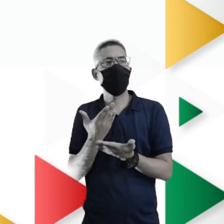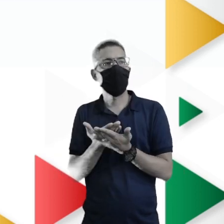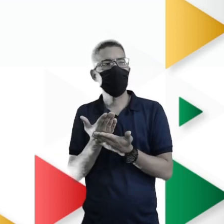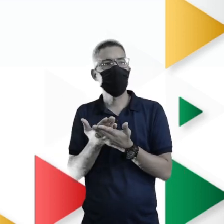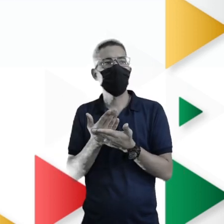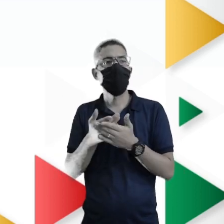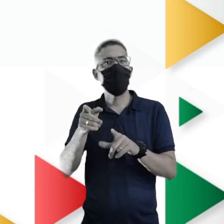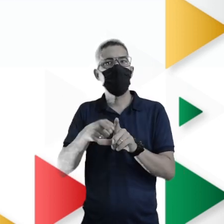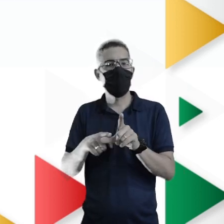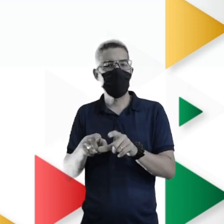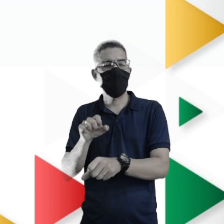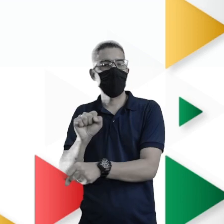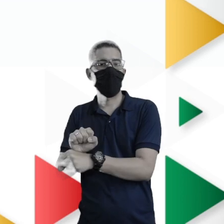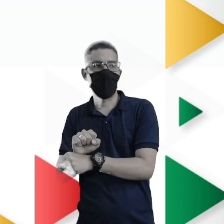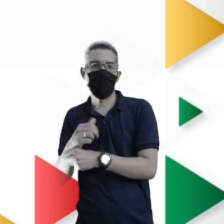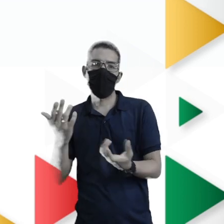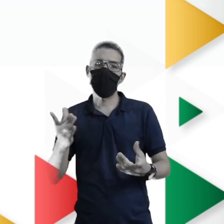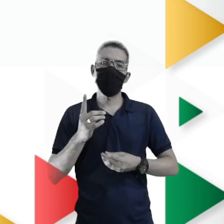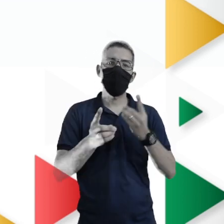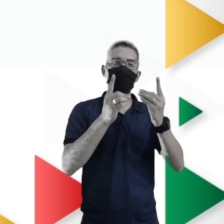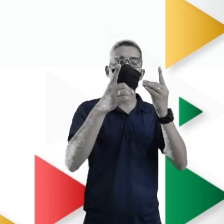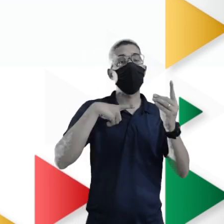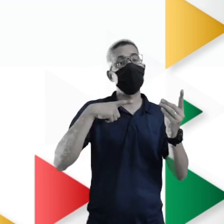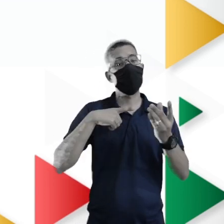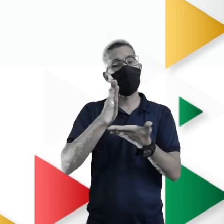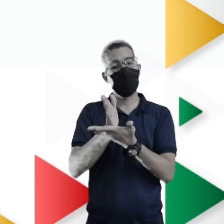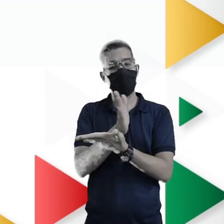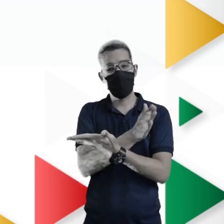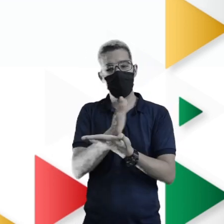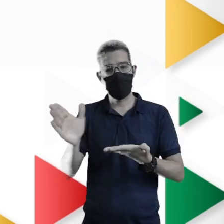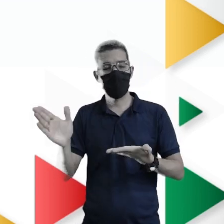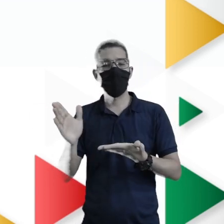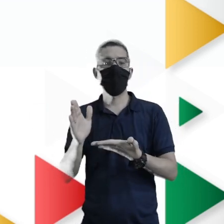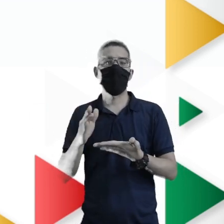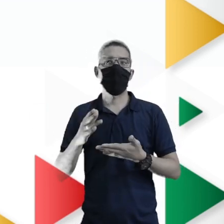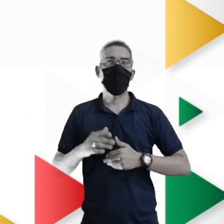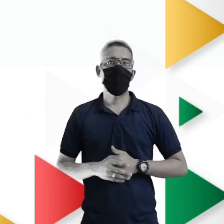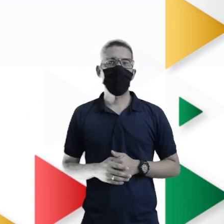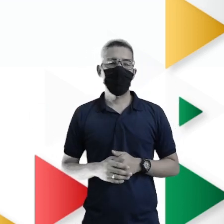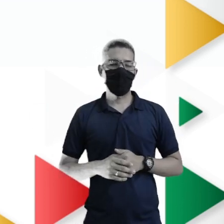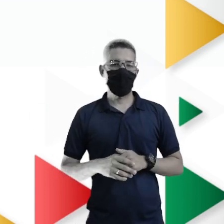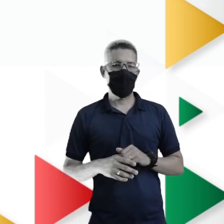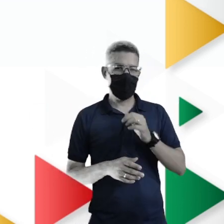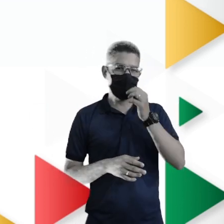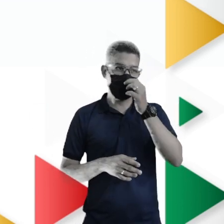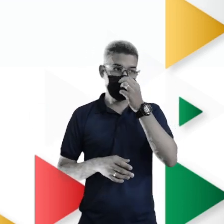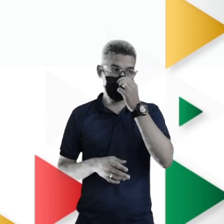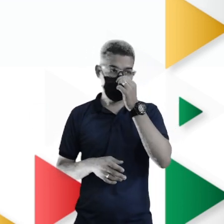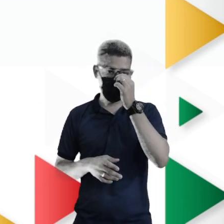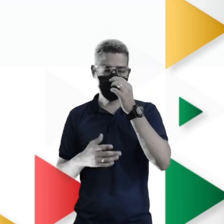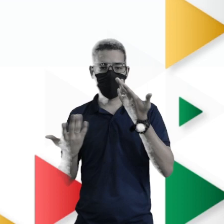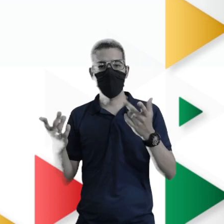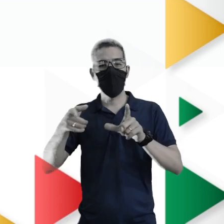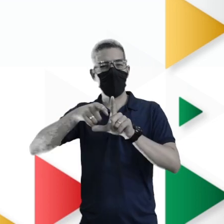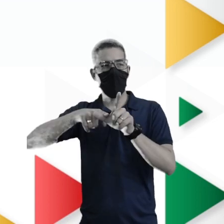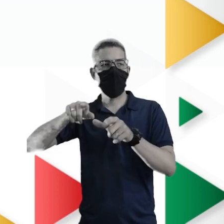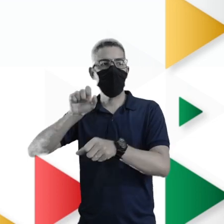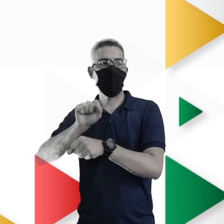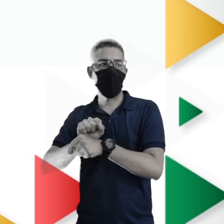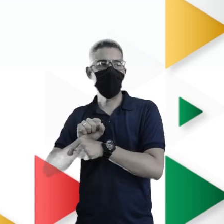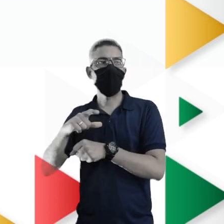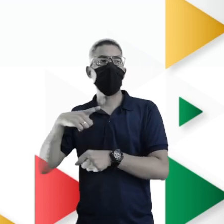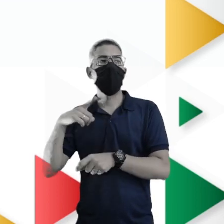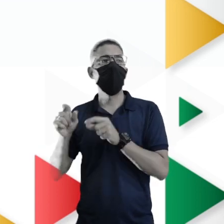estático e ângulo dinâmico. Ele é subdividido nessas duas etapas por enquanto, tá? No ângulo estático, nós vamos ter isso que a